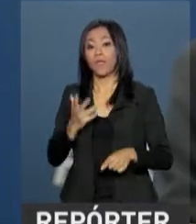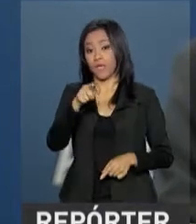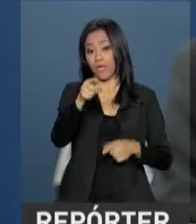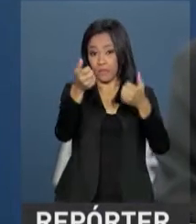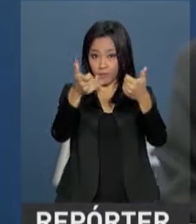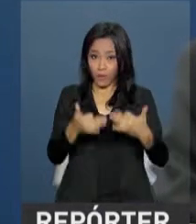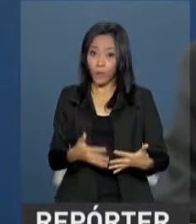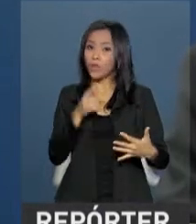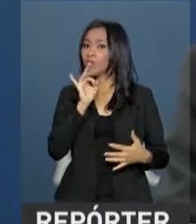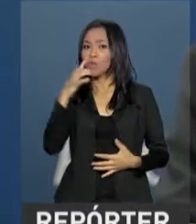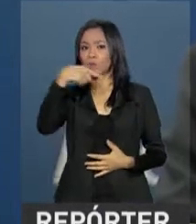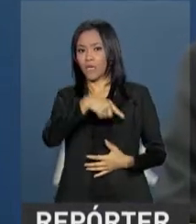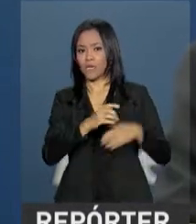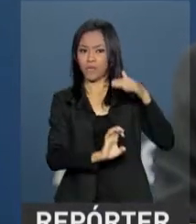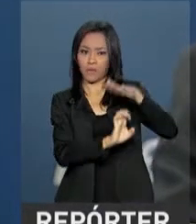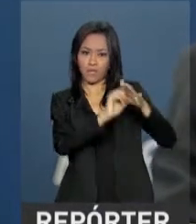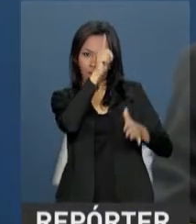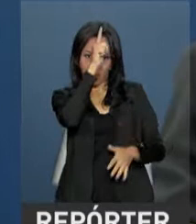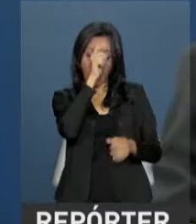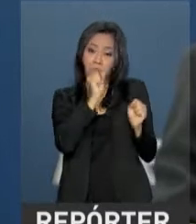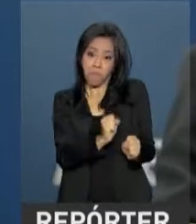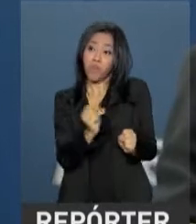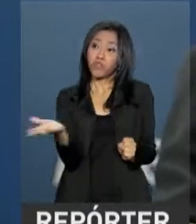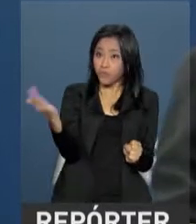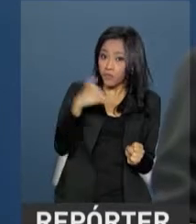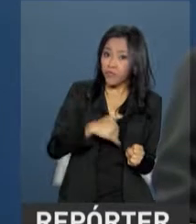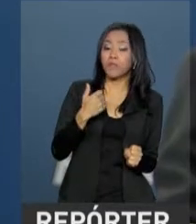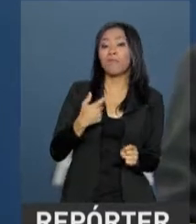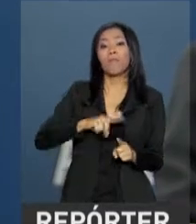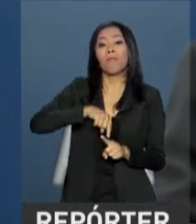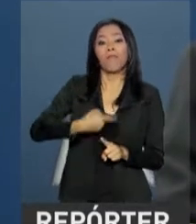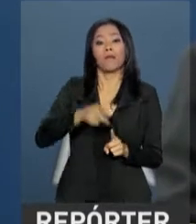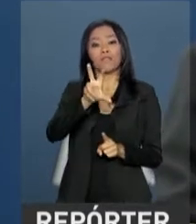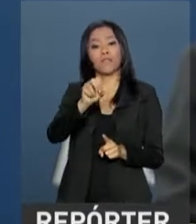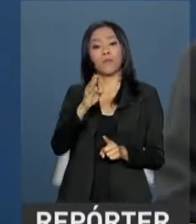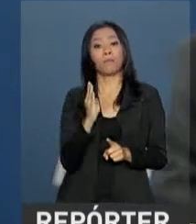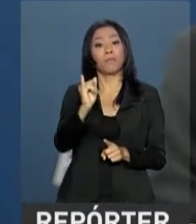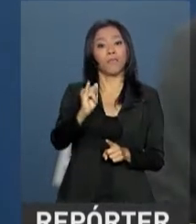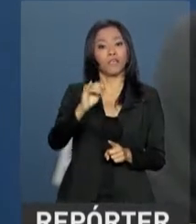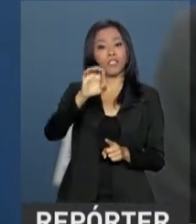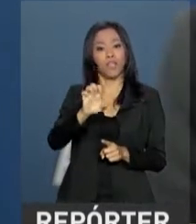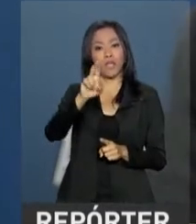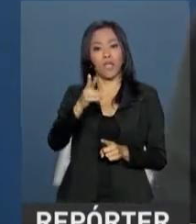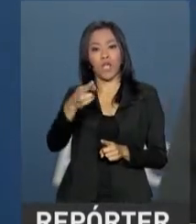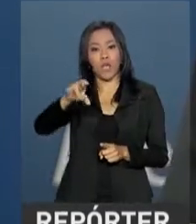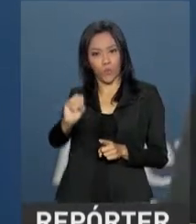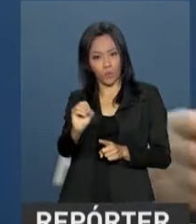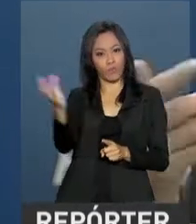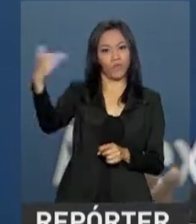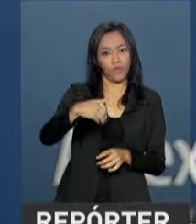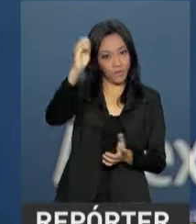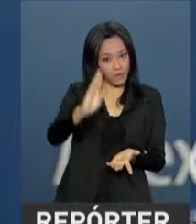da siemens mas de outras coligadas poderá haver um investimento de mais de 50 bilhões de euros só em modo que esta é uma notícia